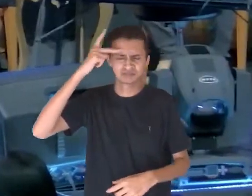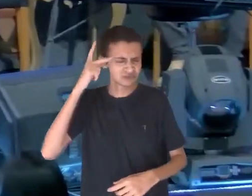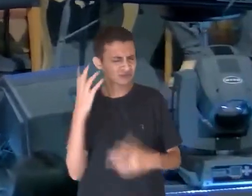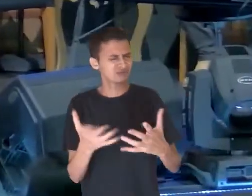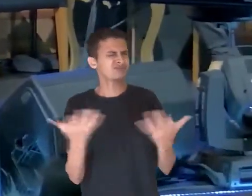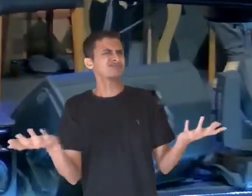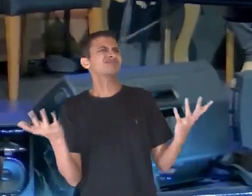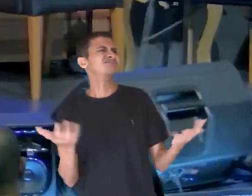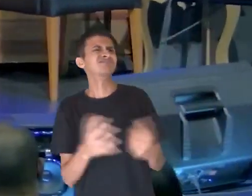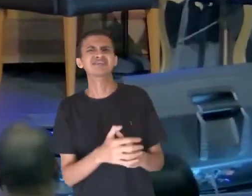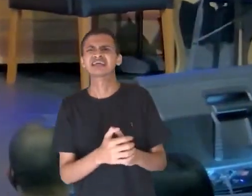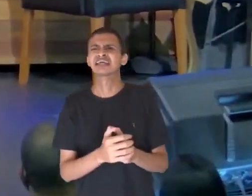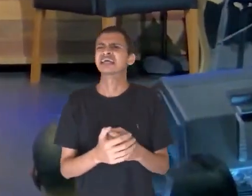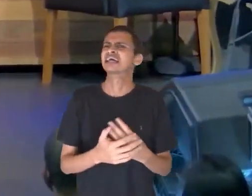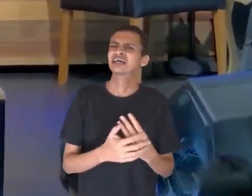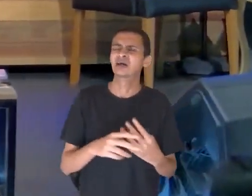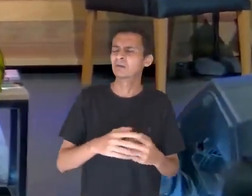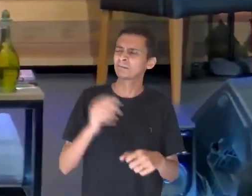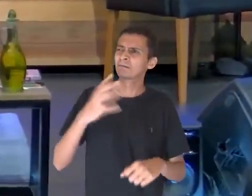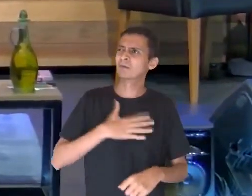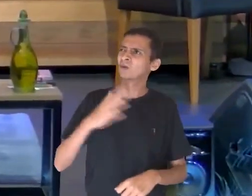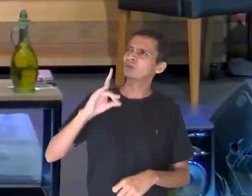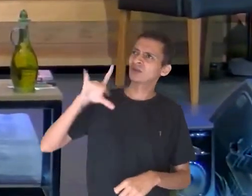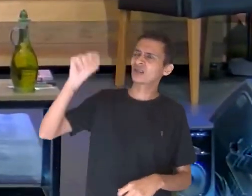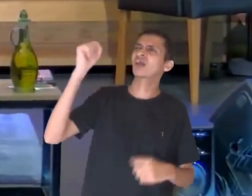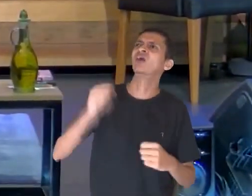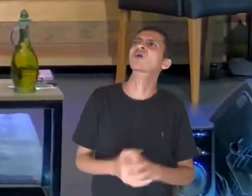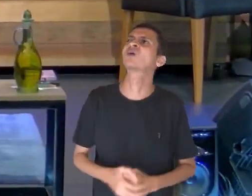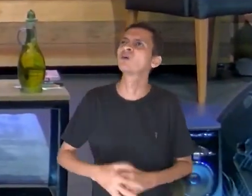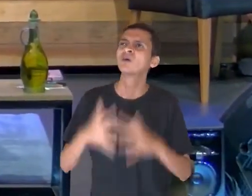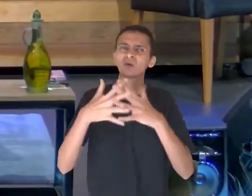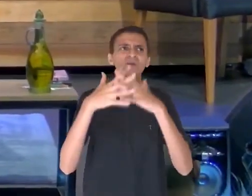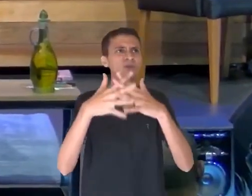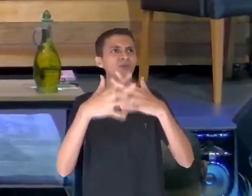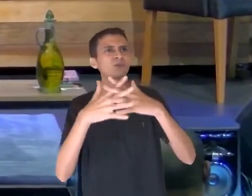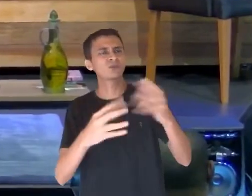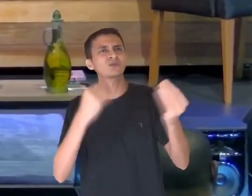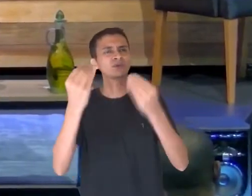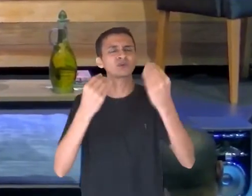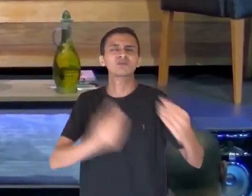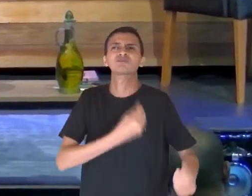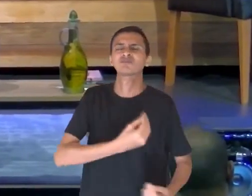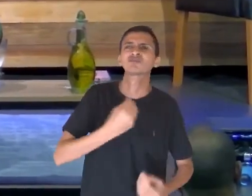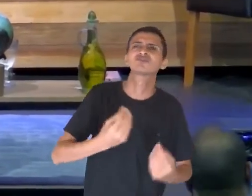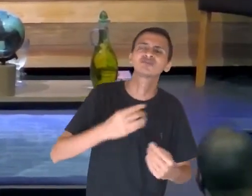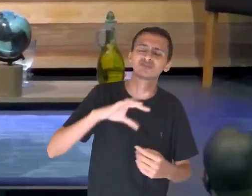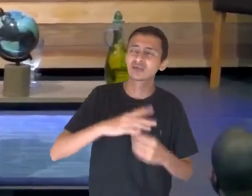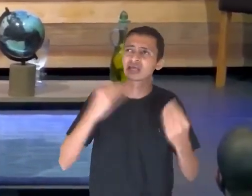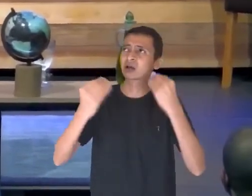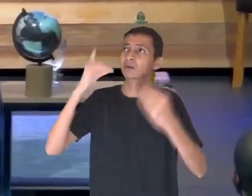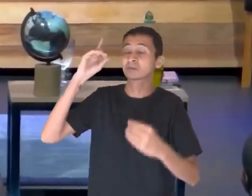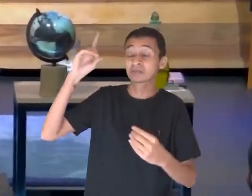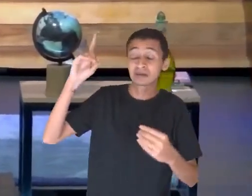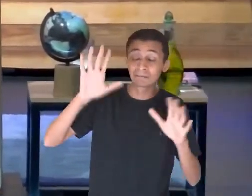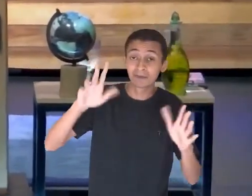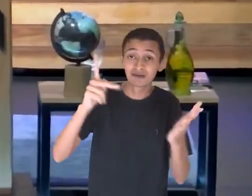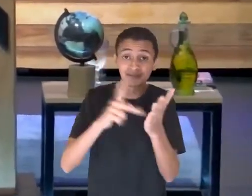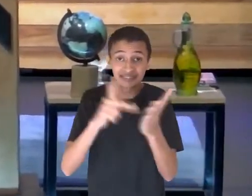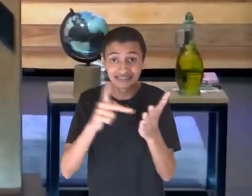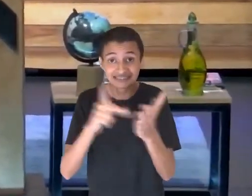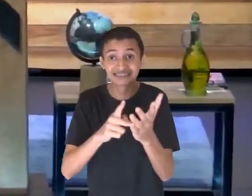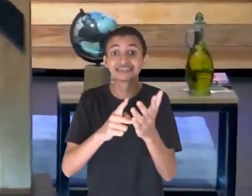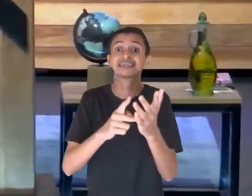fala, meu Deus do céu, eu não falo o nome que aparece. Eu não estou podendo lidar com tanta coisa ao mesmo tempo. É um Deus nos acuda, eu quero dizer,